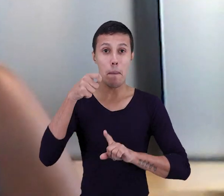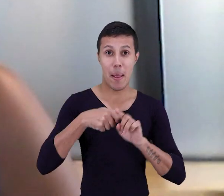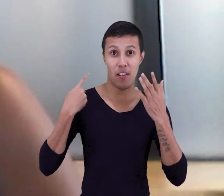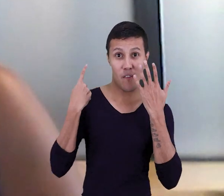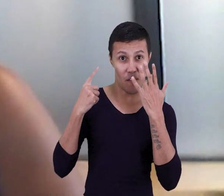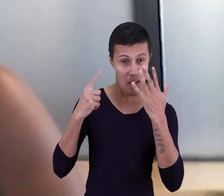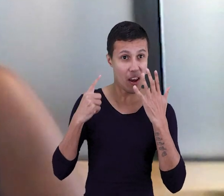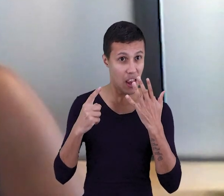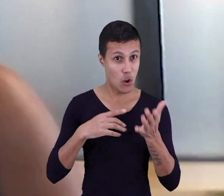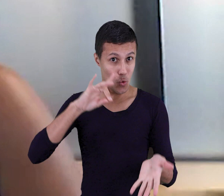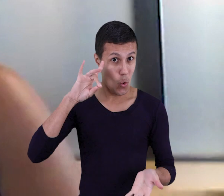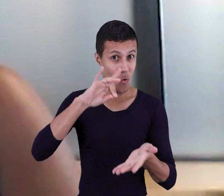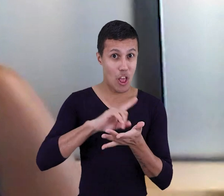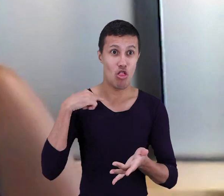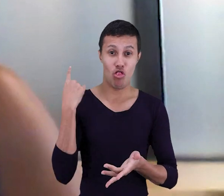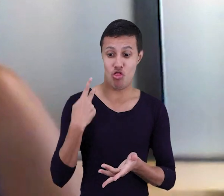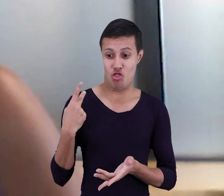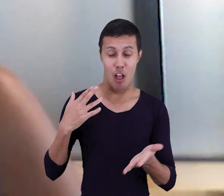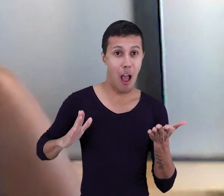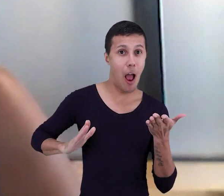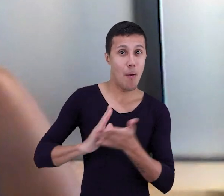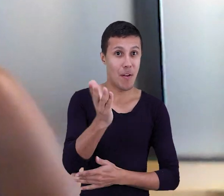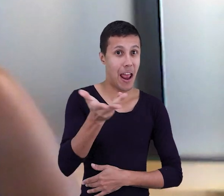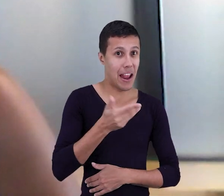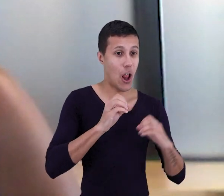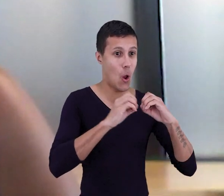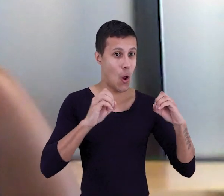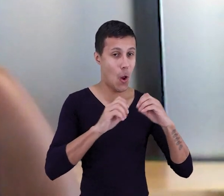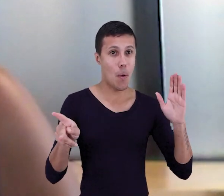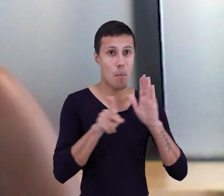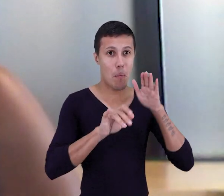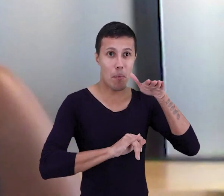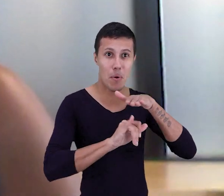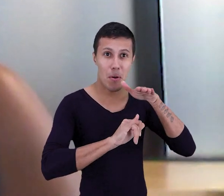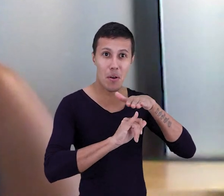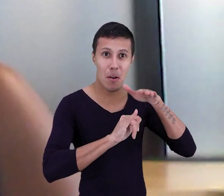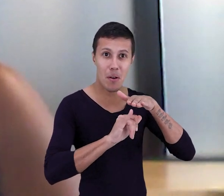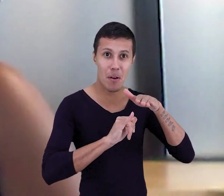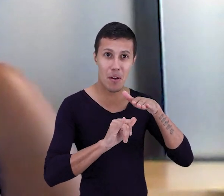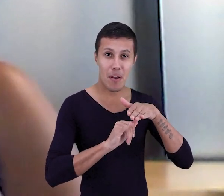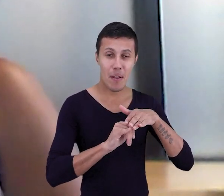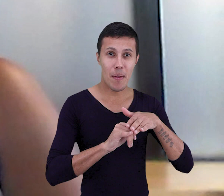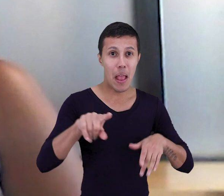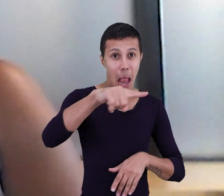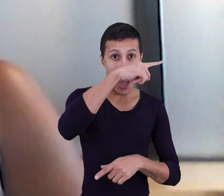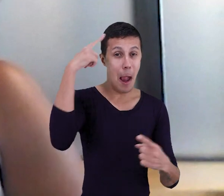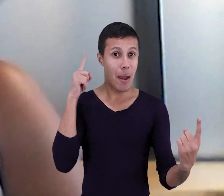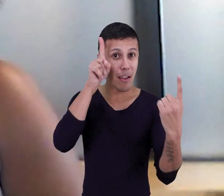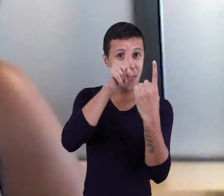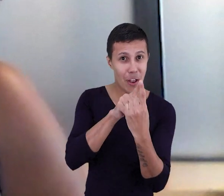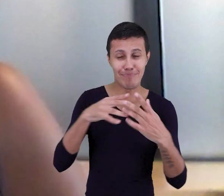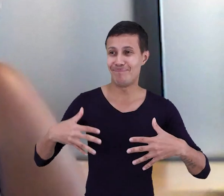gente teve a confirmação que a gente tinha passado no programa de aceleração do Google for Startups, no Black Founders Funds. foi